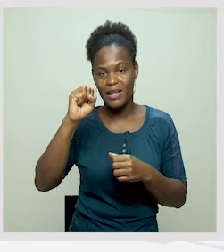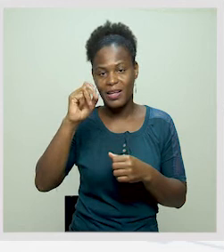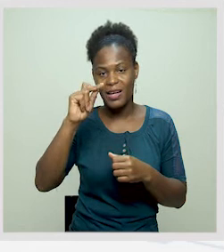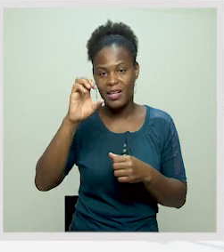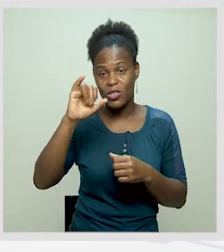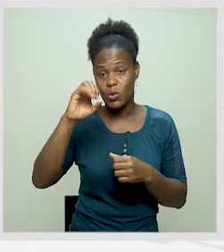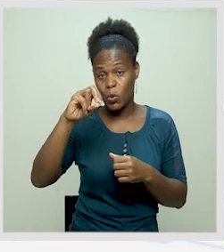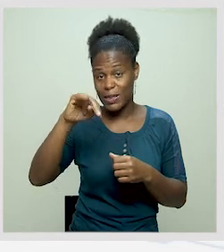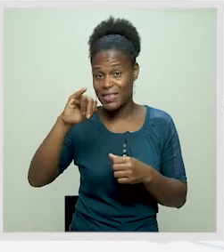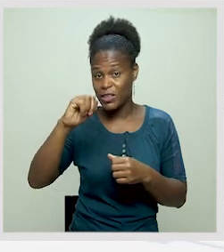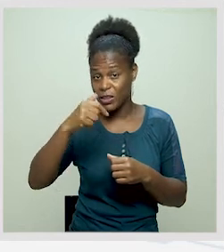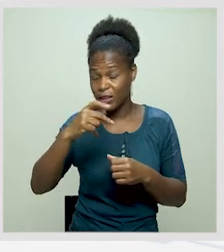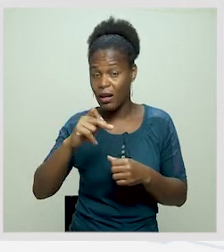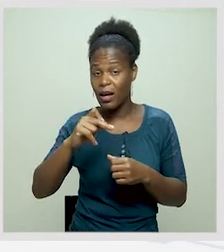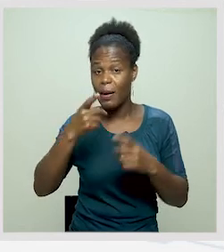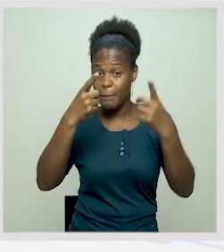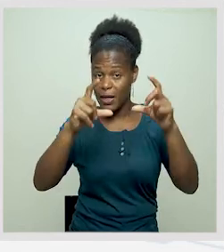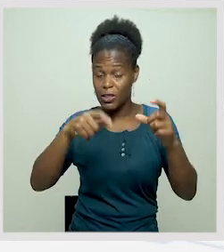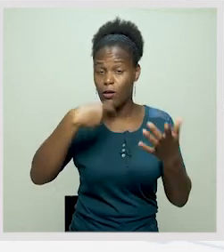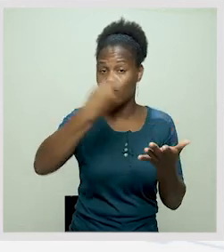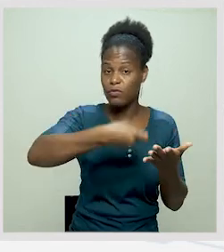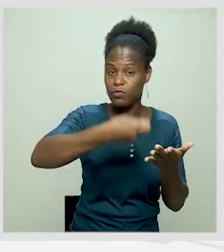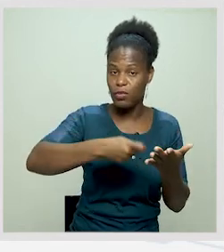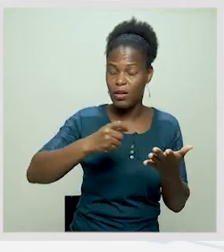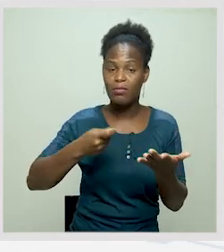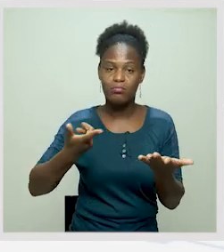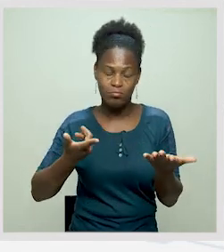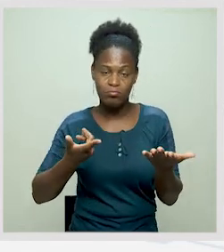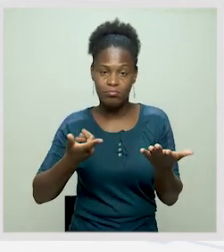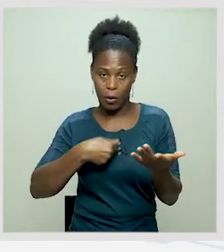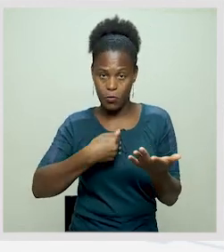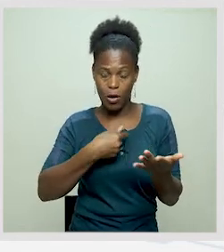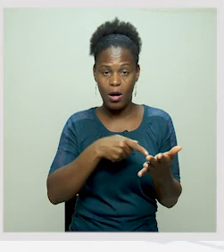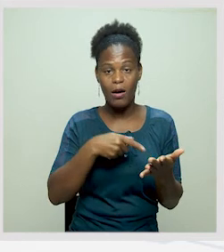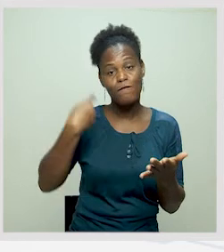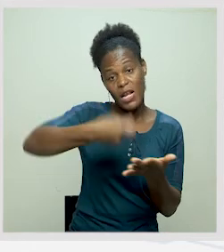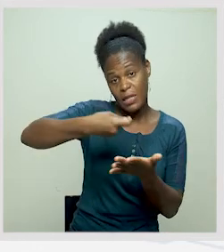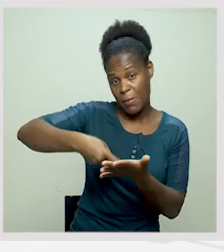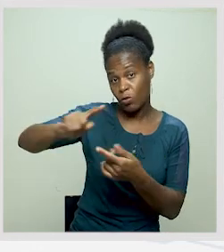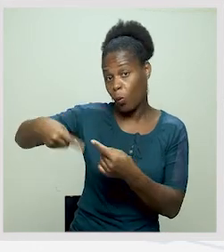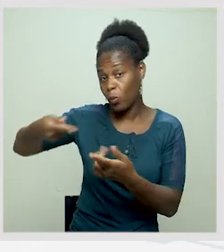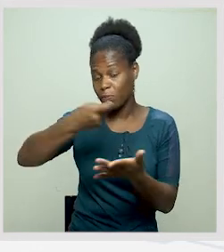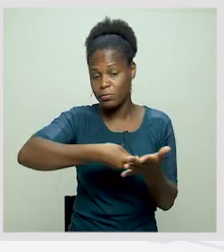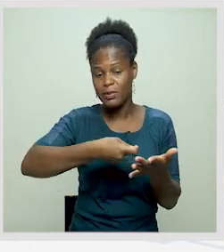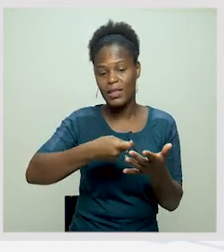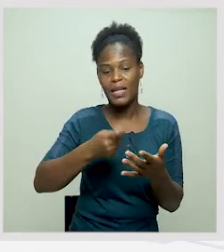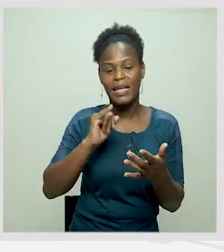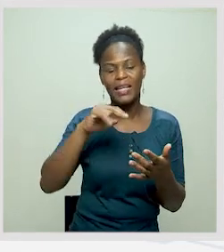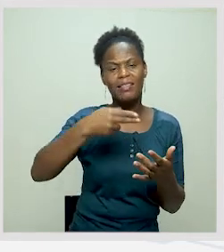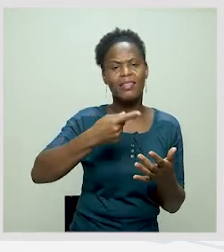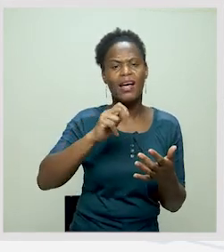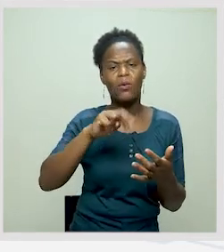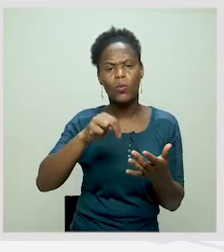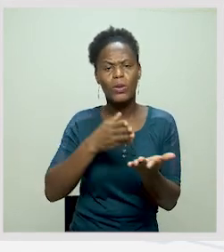A empresa financiou-se através de um financiamento. Alternativa A, interno